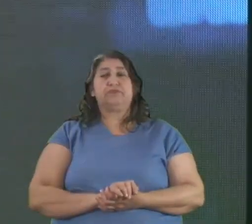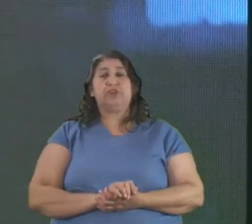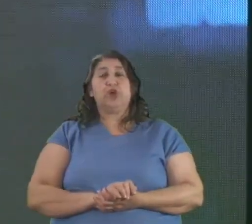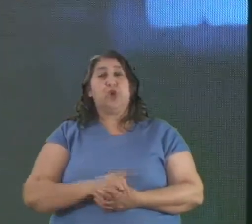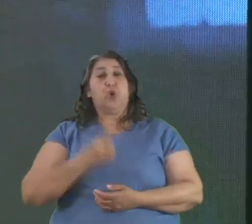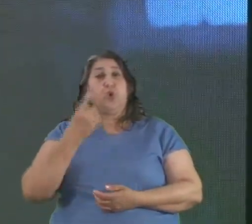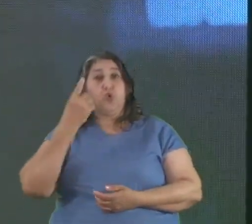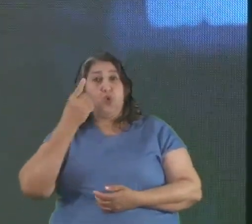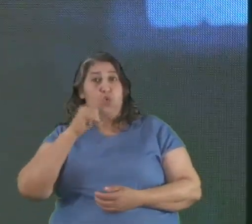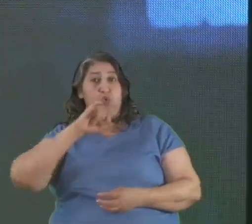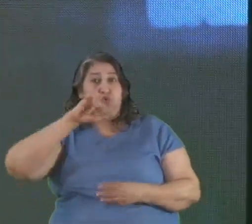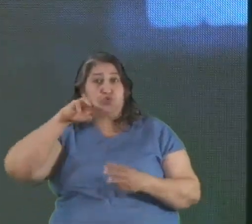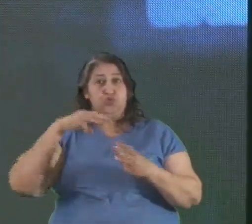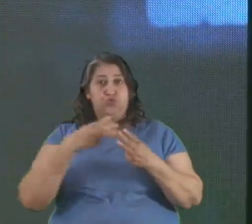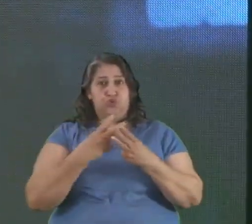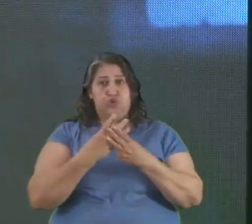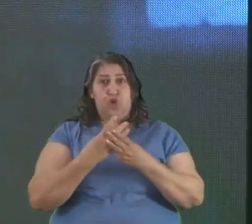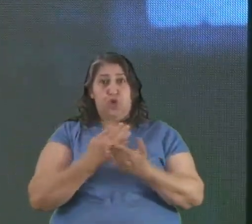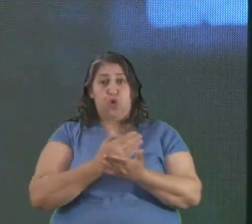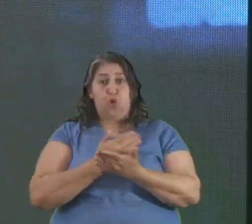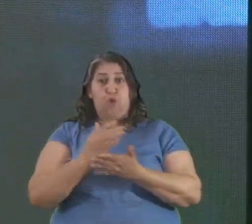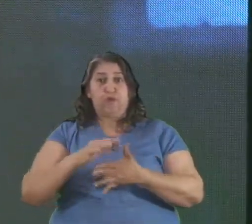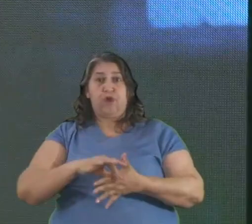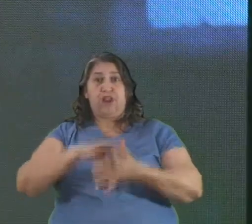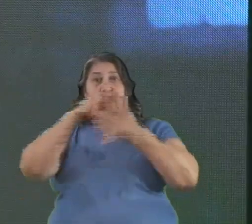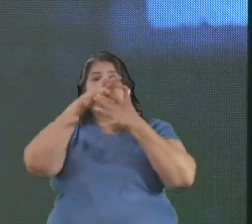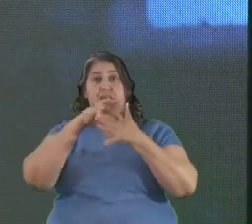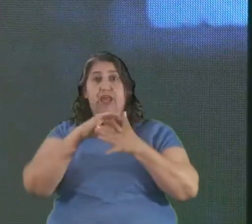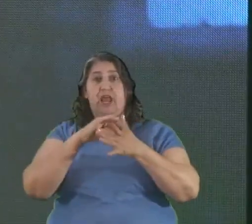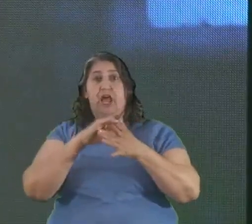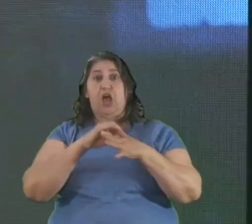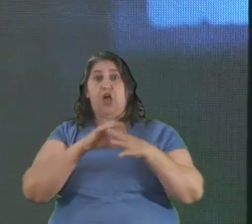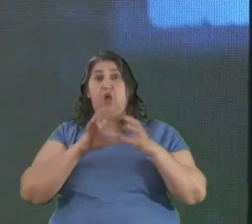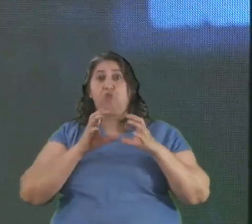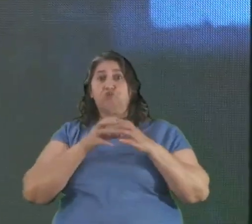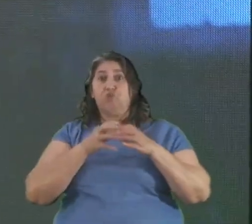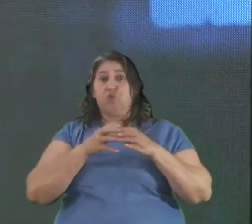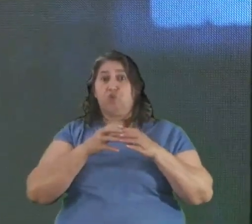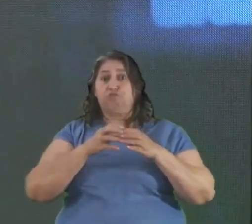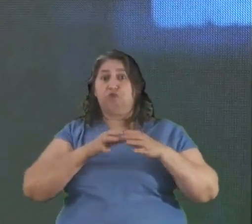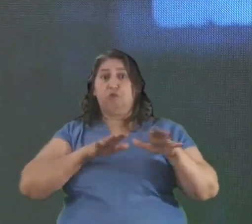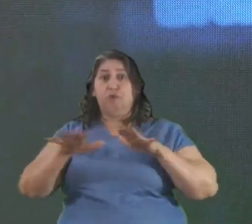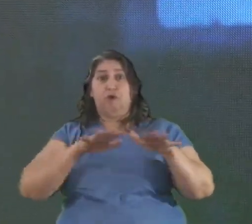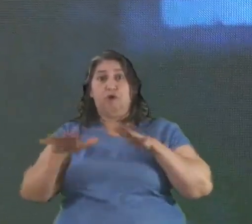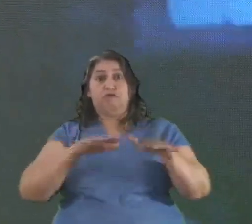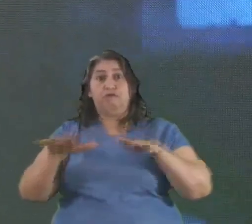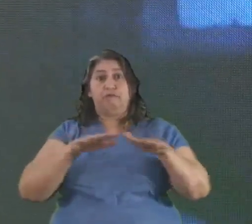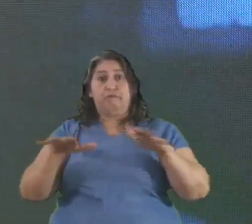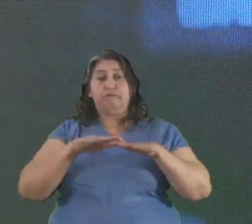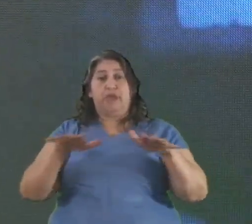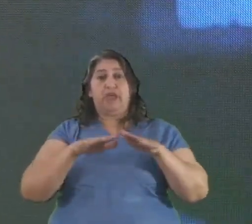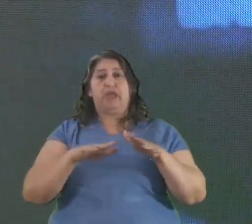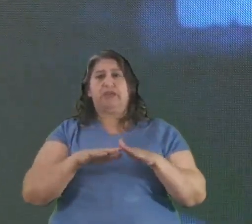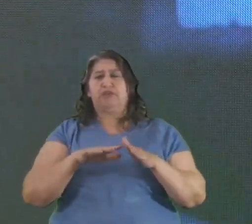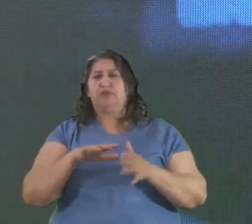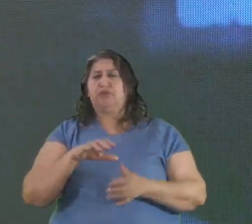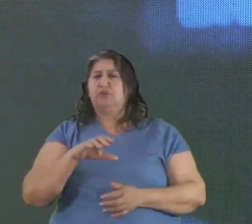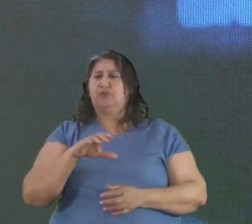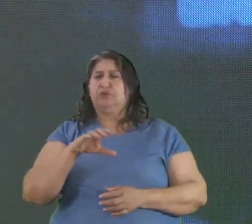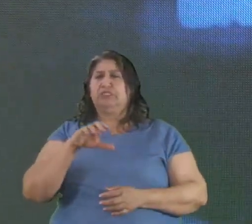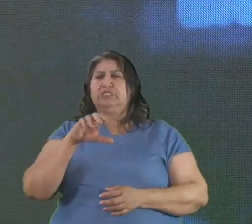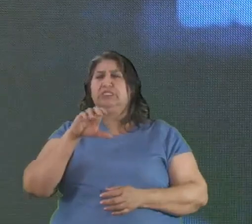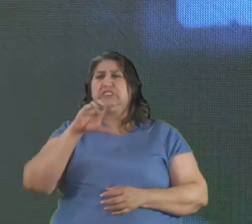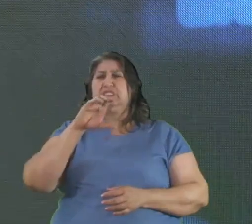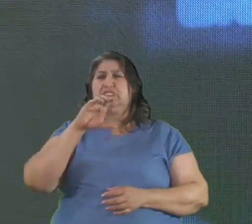um judeu começou a liderar um movimento chamado movimento sionista. Quantos já ouviram falar